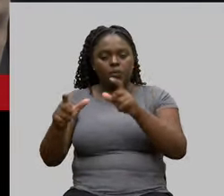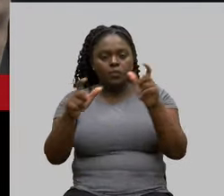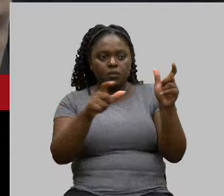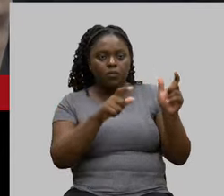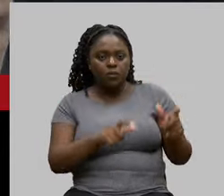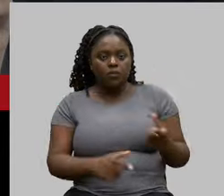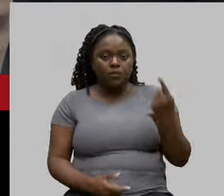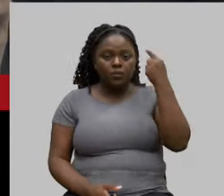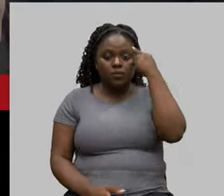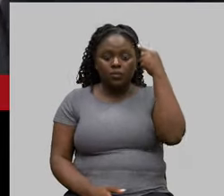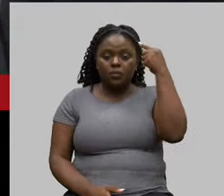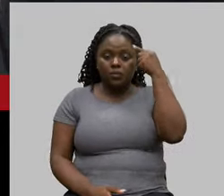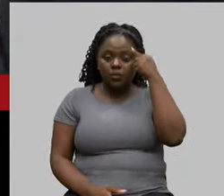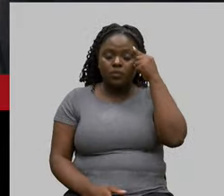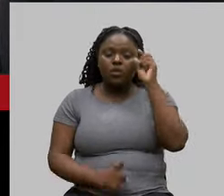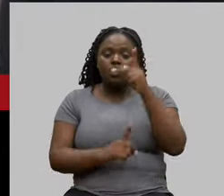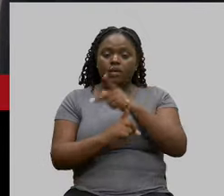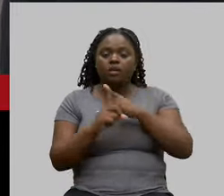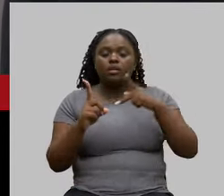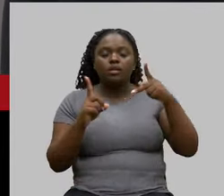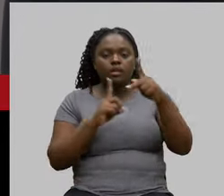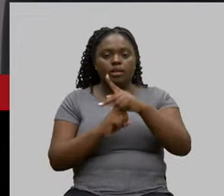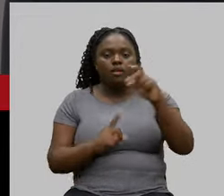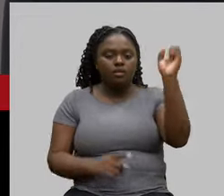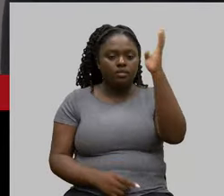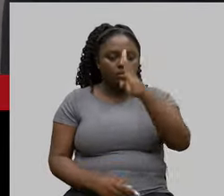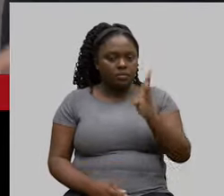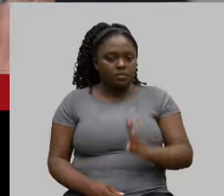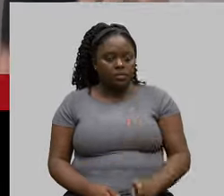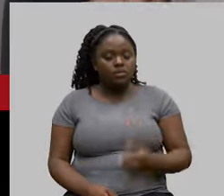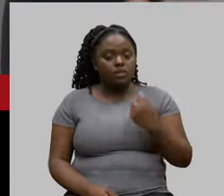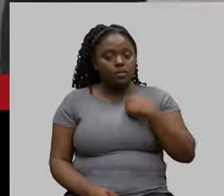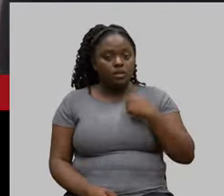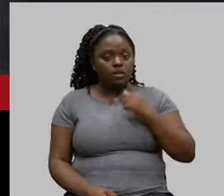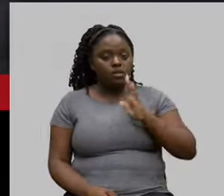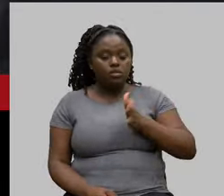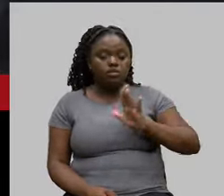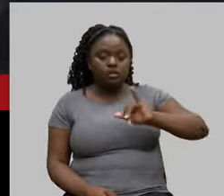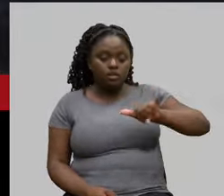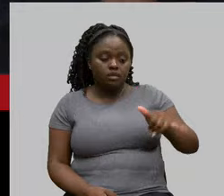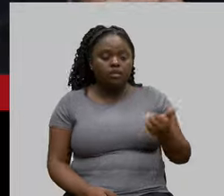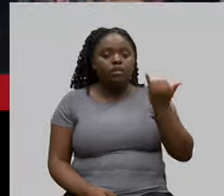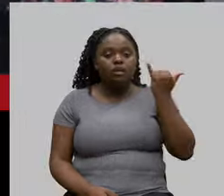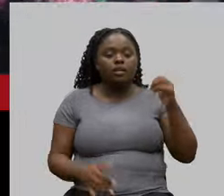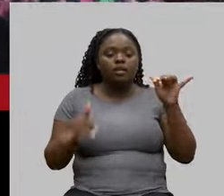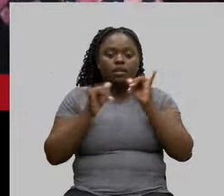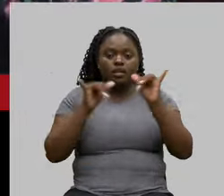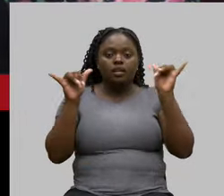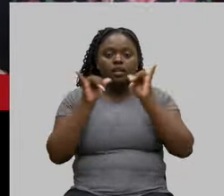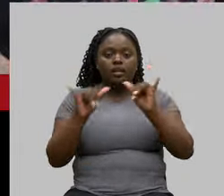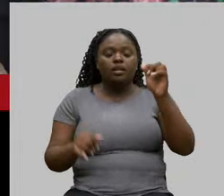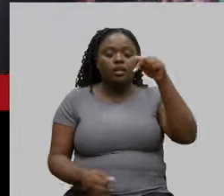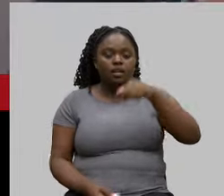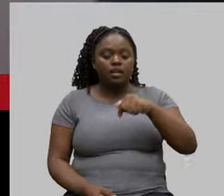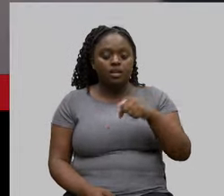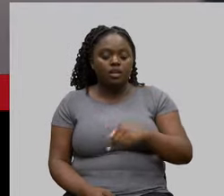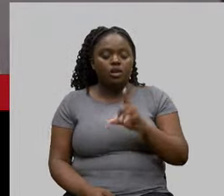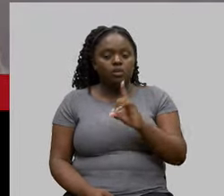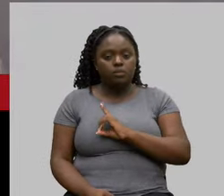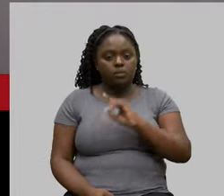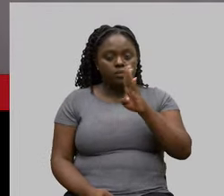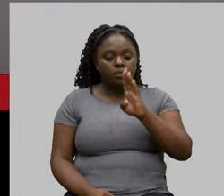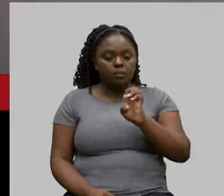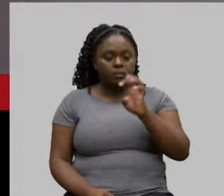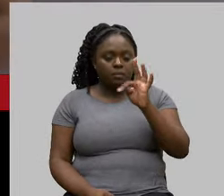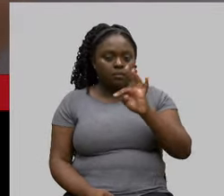pensamento sobre a Previdência Social no Brasil eu aproveito para dizer aqui ao Deputado Betão que é presidente da